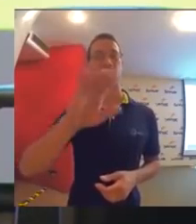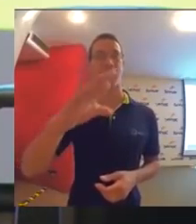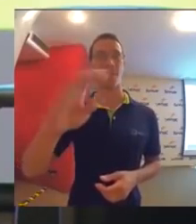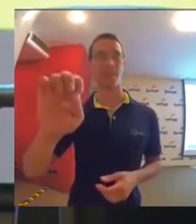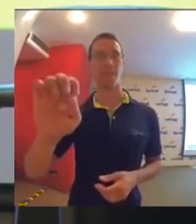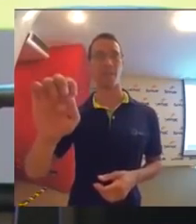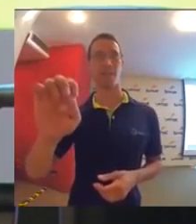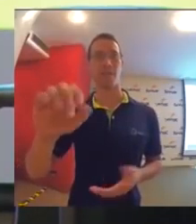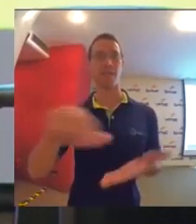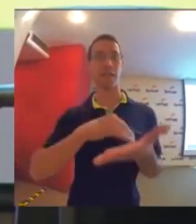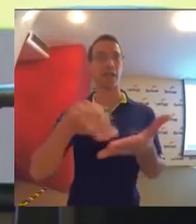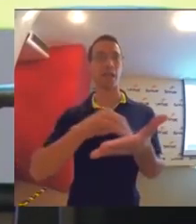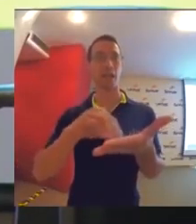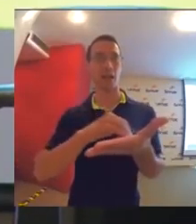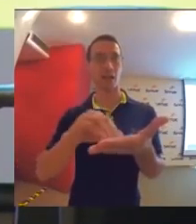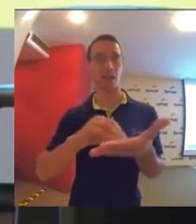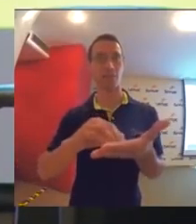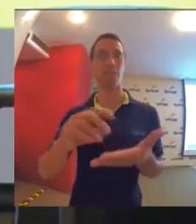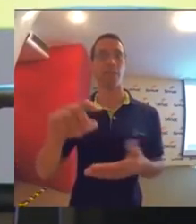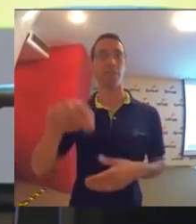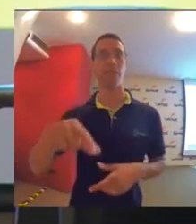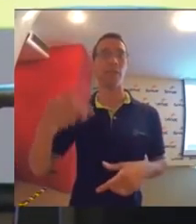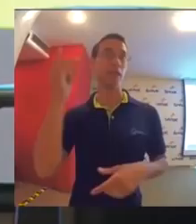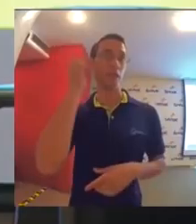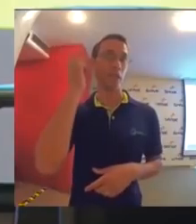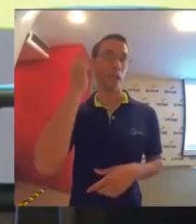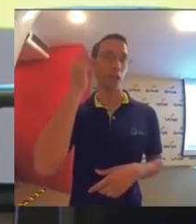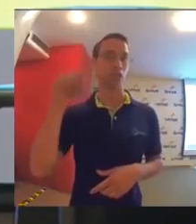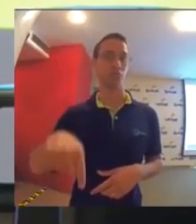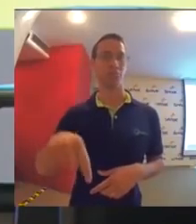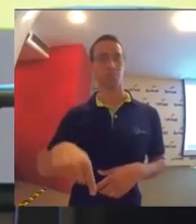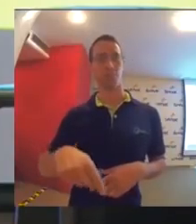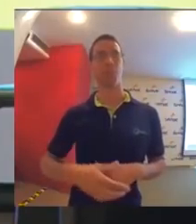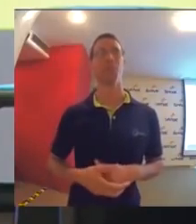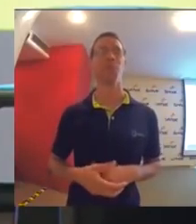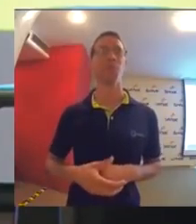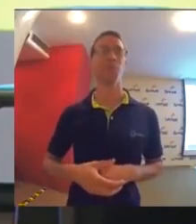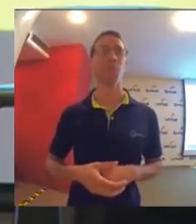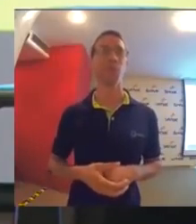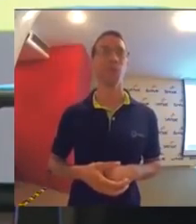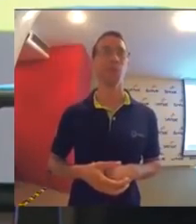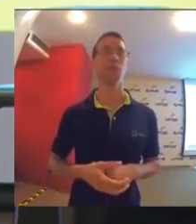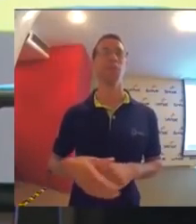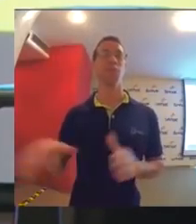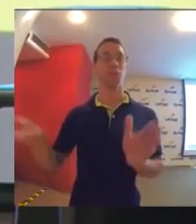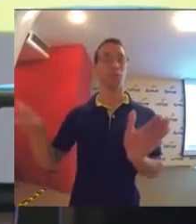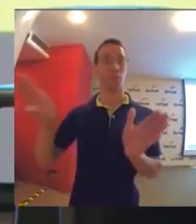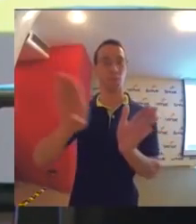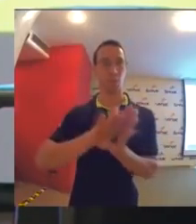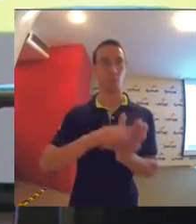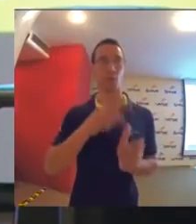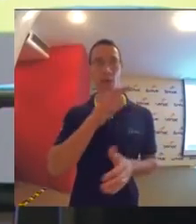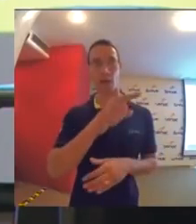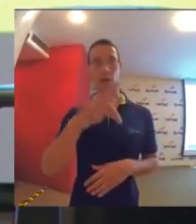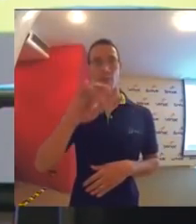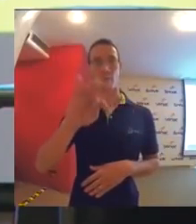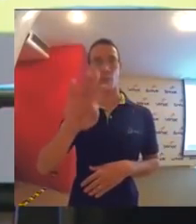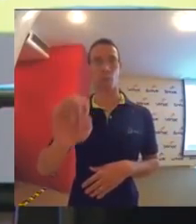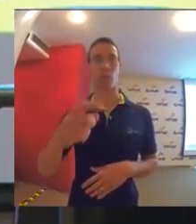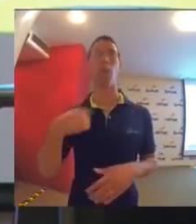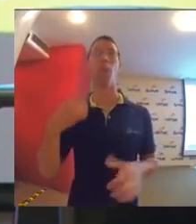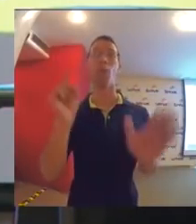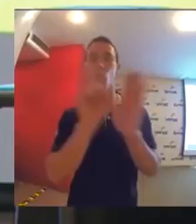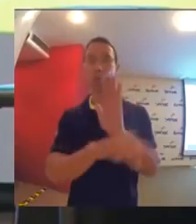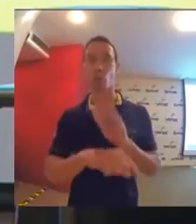vice-secretária de Estado daqui de São Paulo, quando ela chegou à ponte, ela